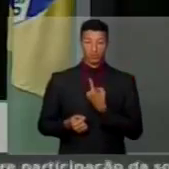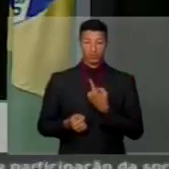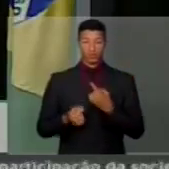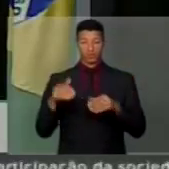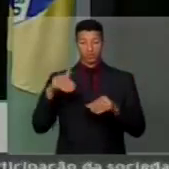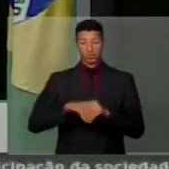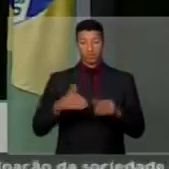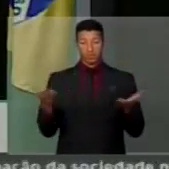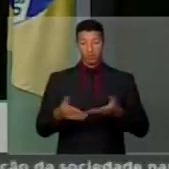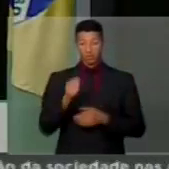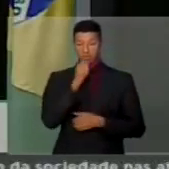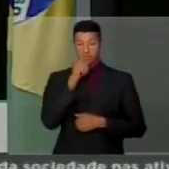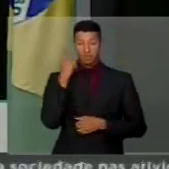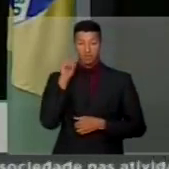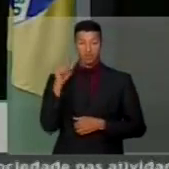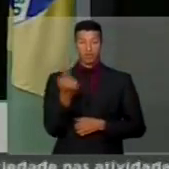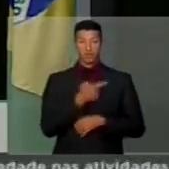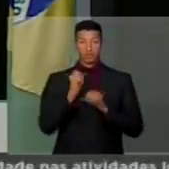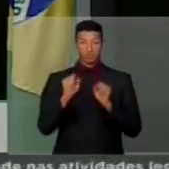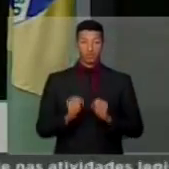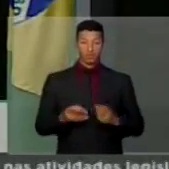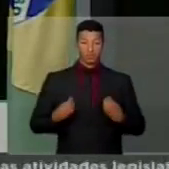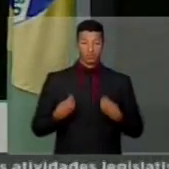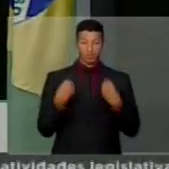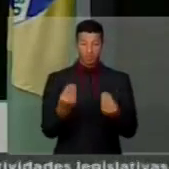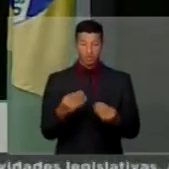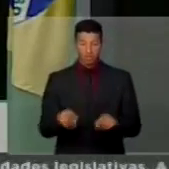Temos hoje ainda, para que nós possamos dar